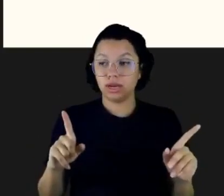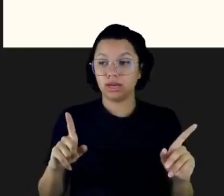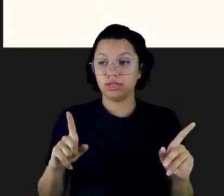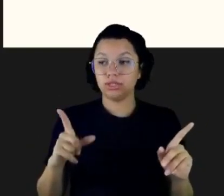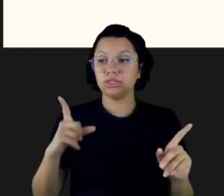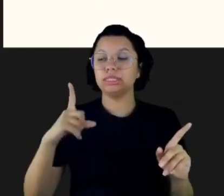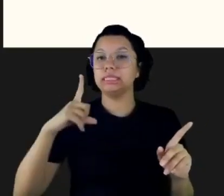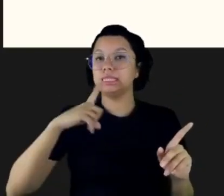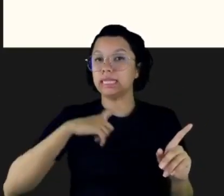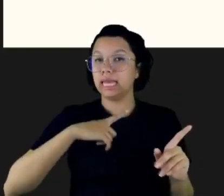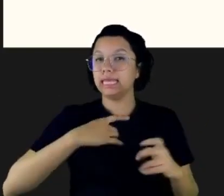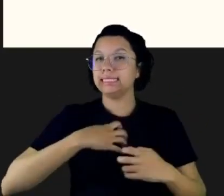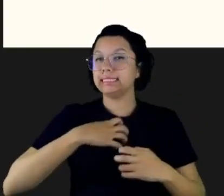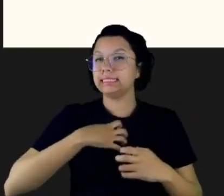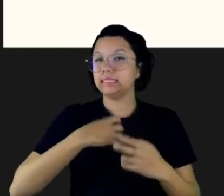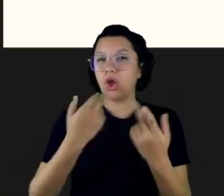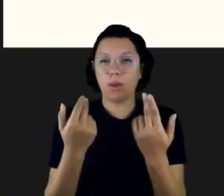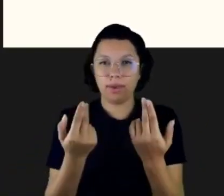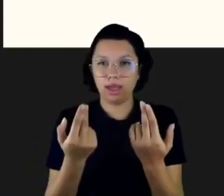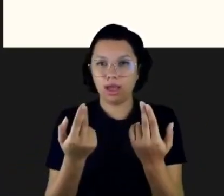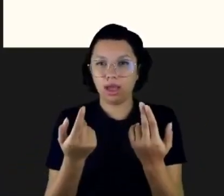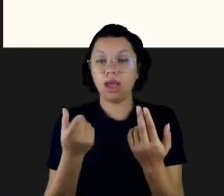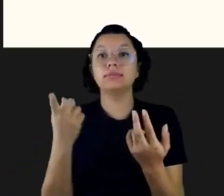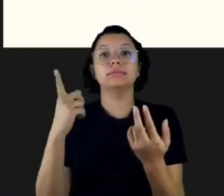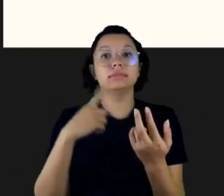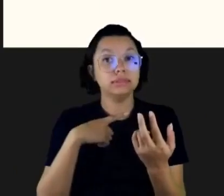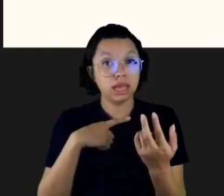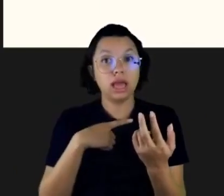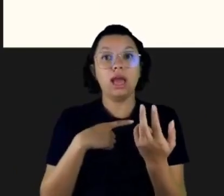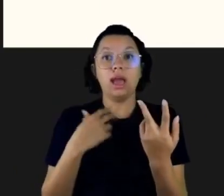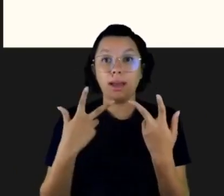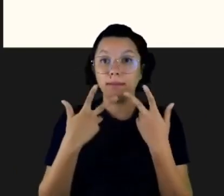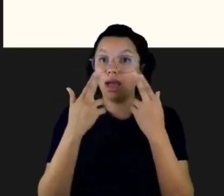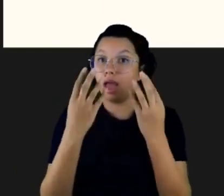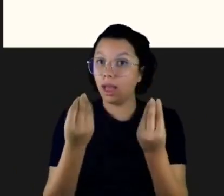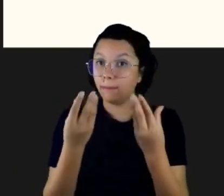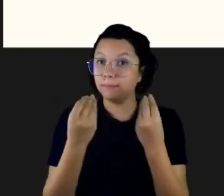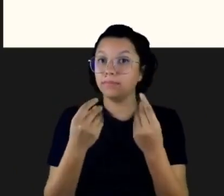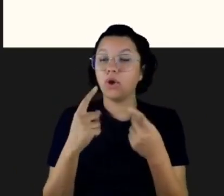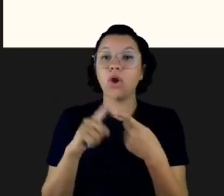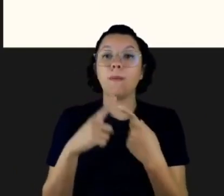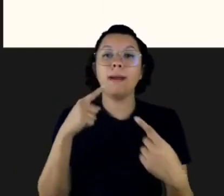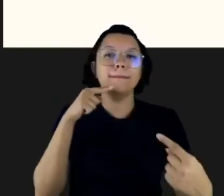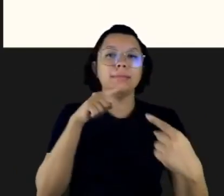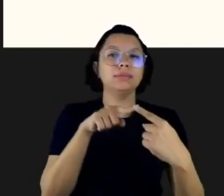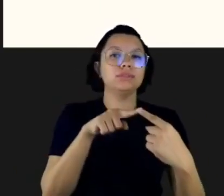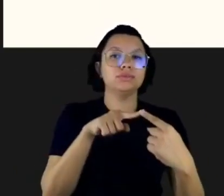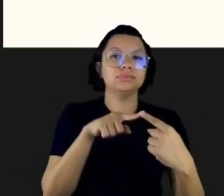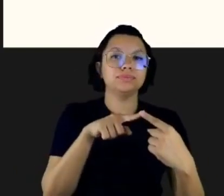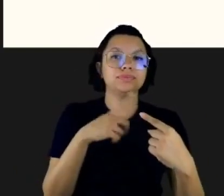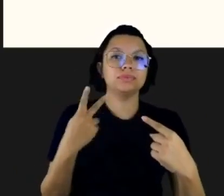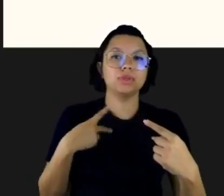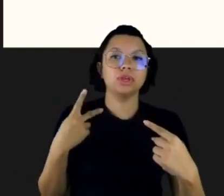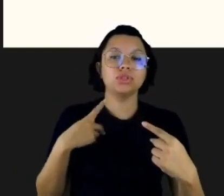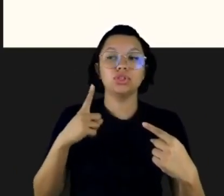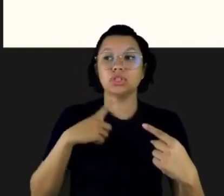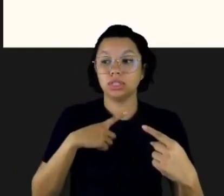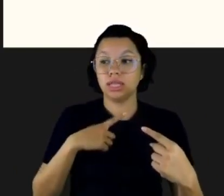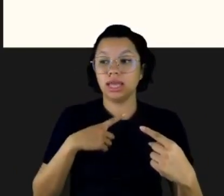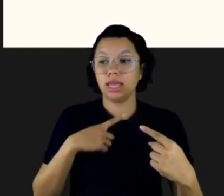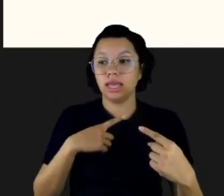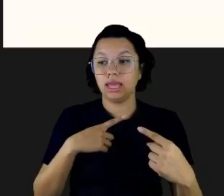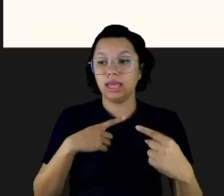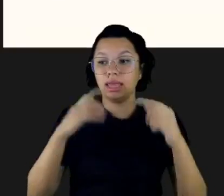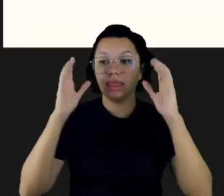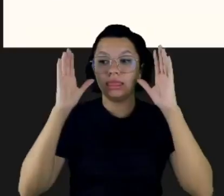sintomas parecidos? Sim, muita coisa é parecida, mas tem coisas que são específicas. A gente tem a demência frontotemporal, que